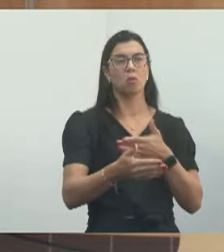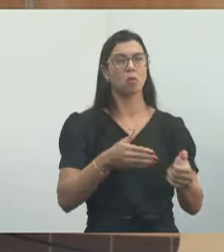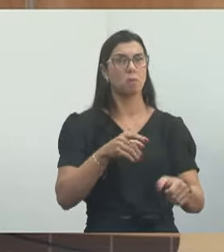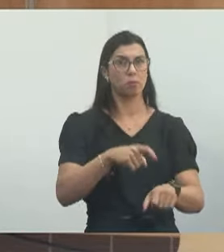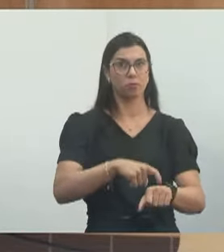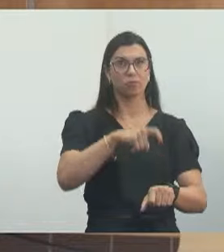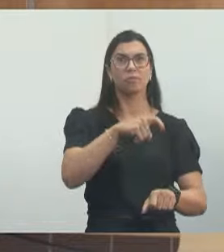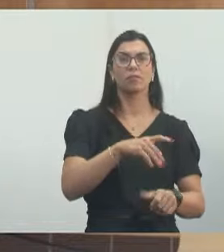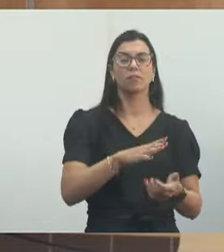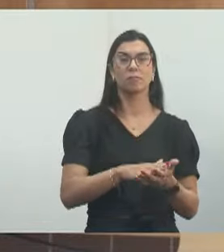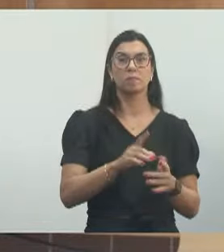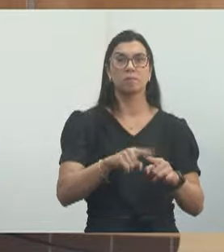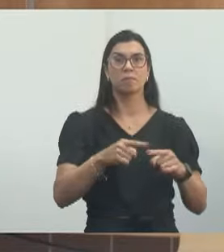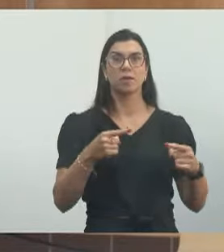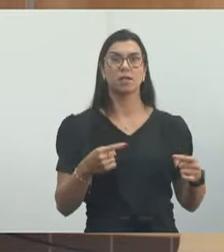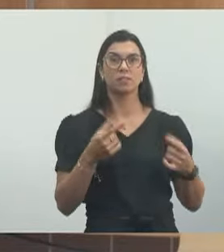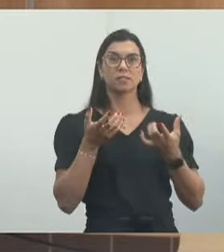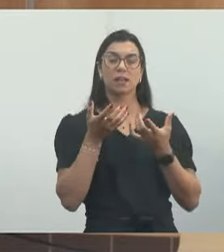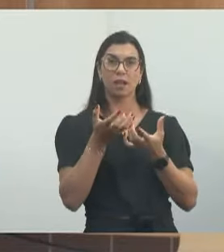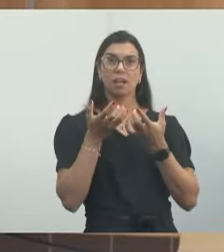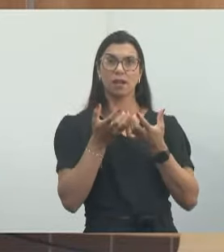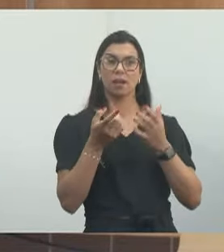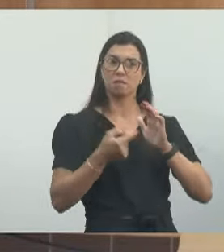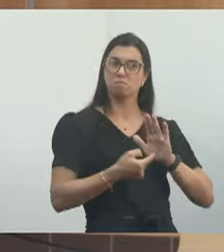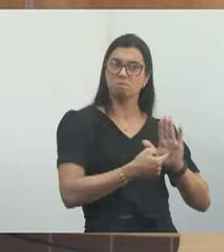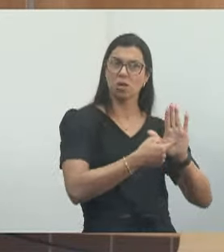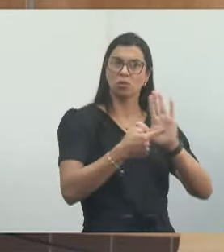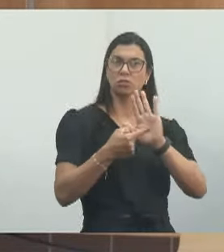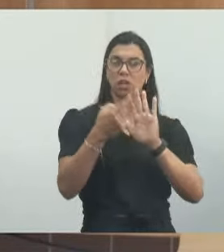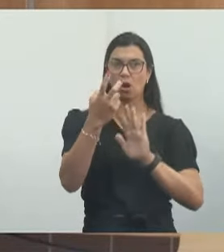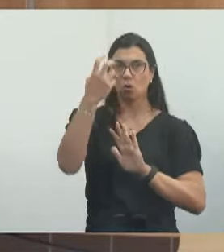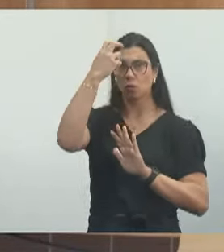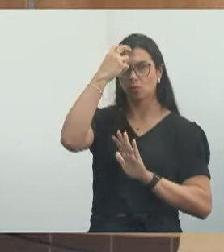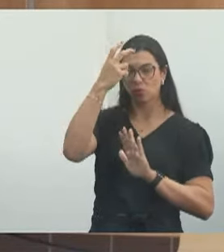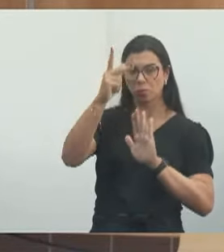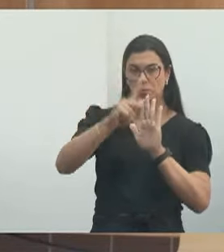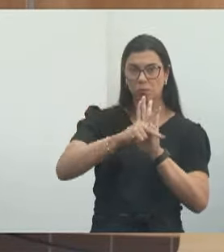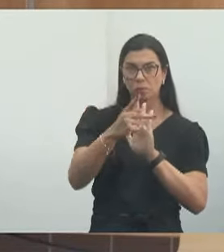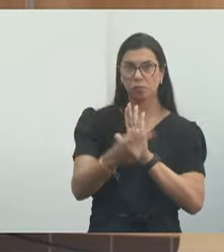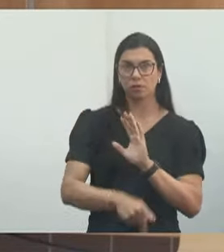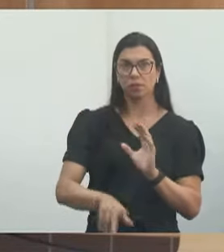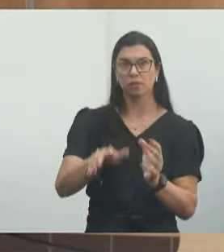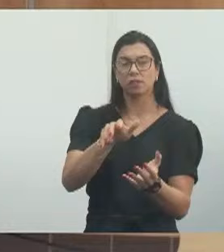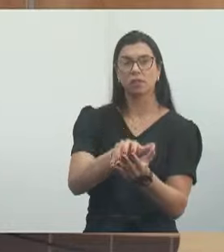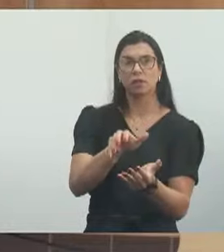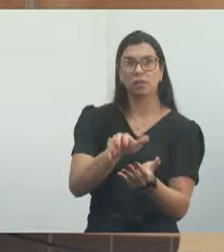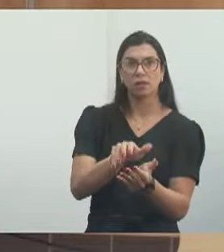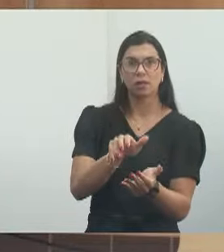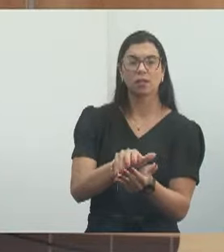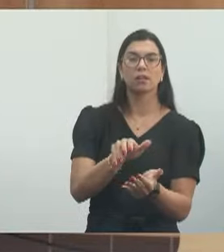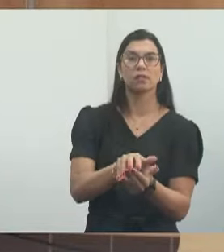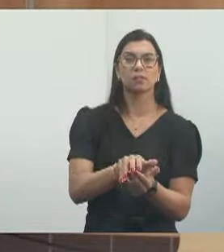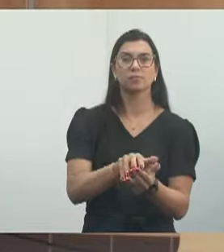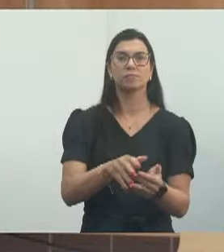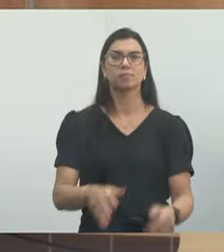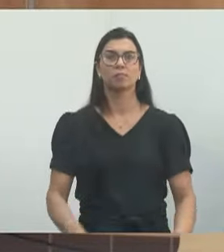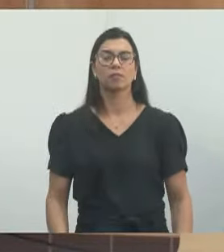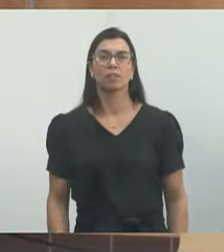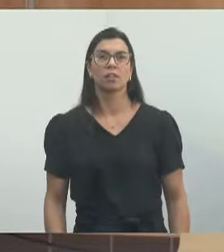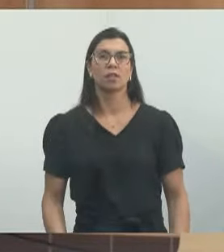chamados para colocar toda a cultura da nossa cidade nas ruas desse município,